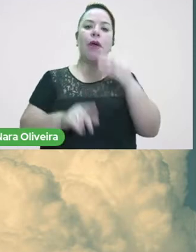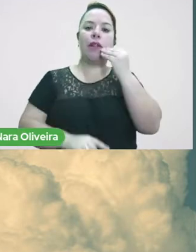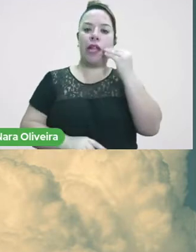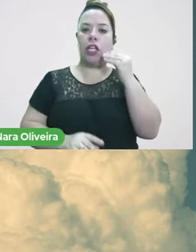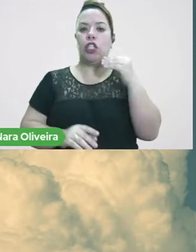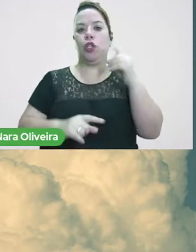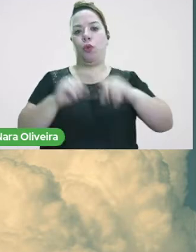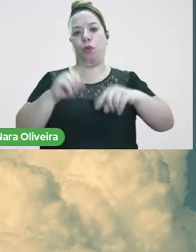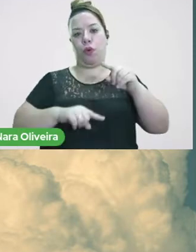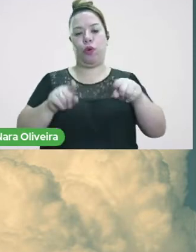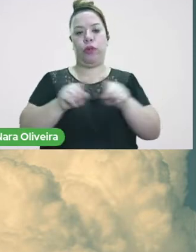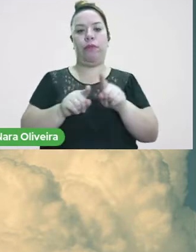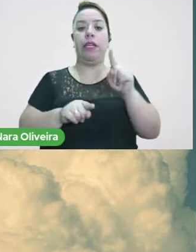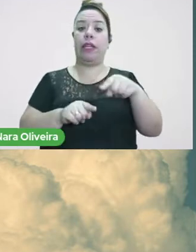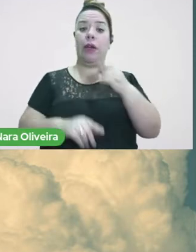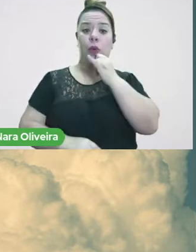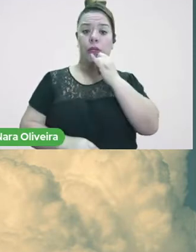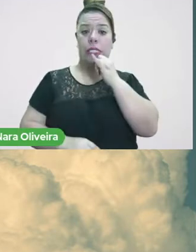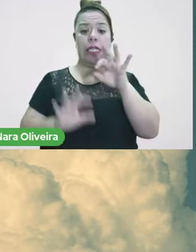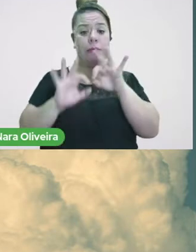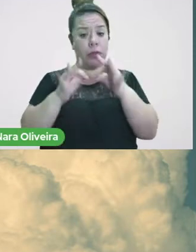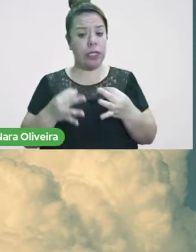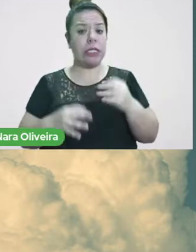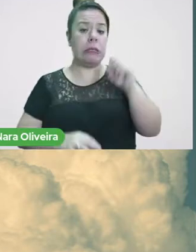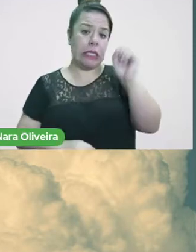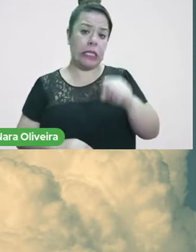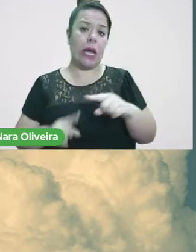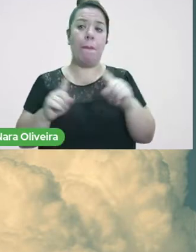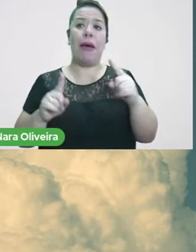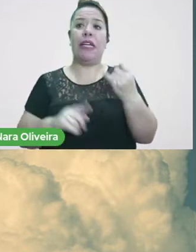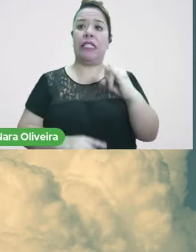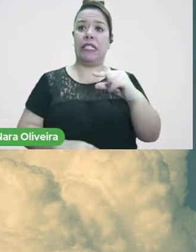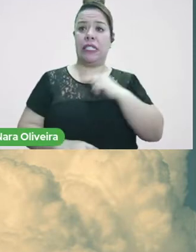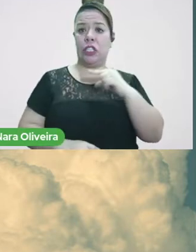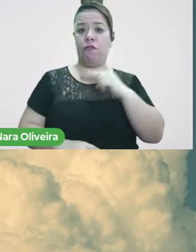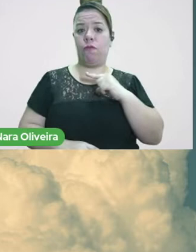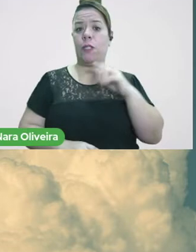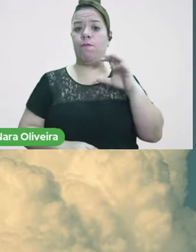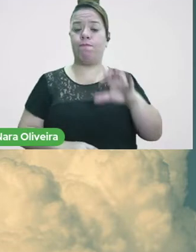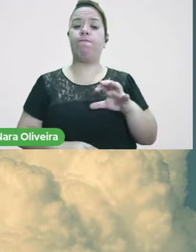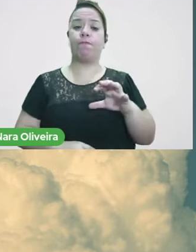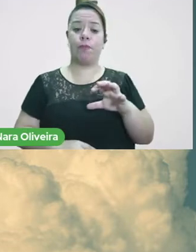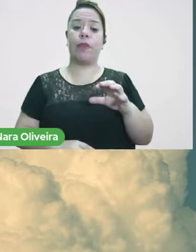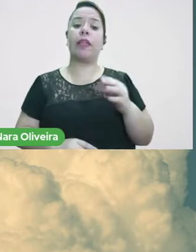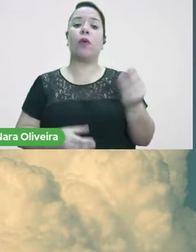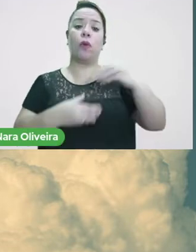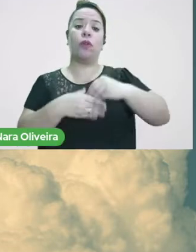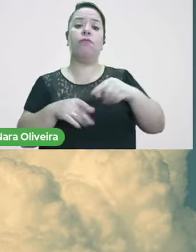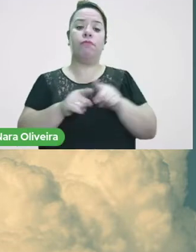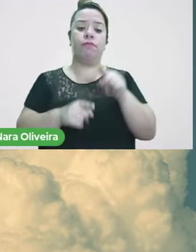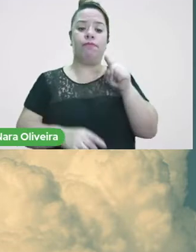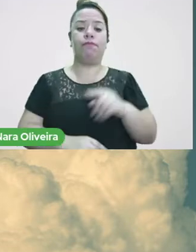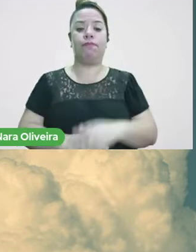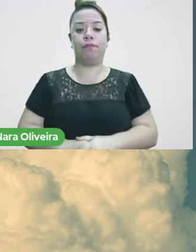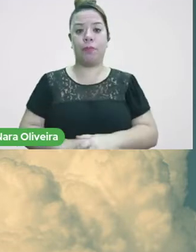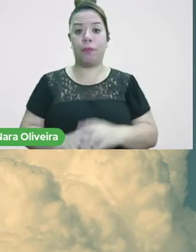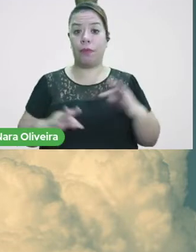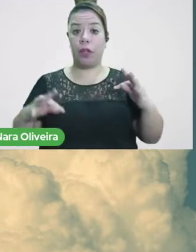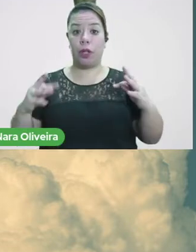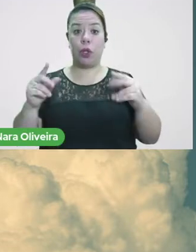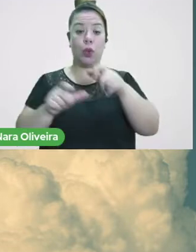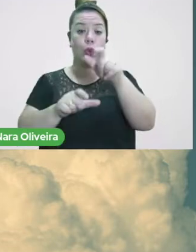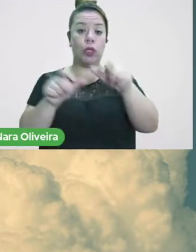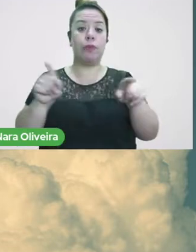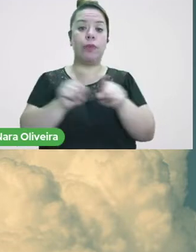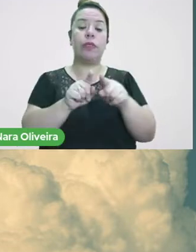mais simples, mas se houvesse essa situação, ela estaria aqui no Path to Production, e todas as pessoas estariam envolvidas.